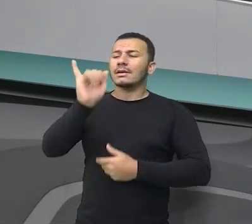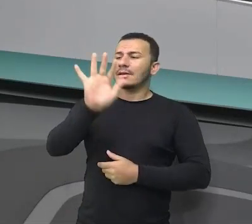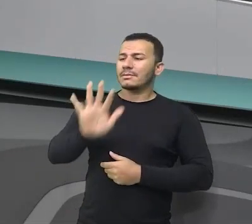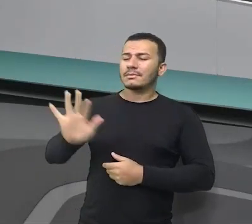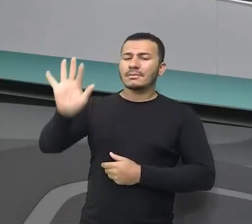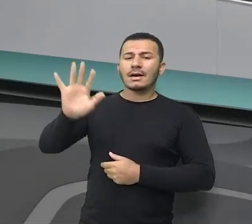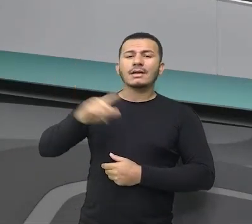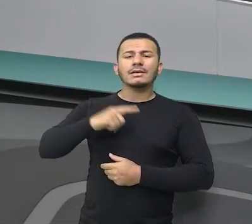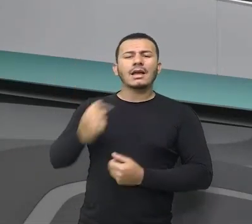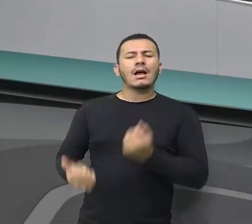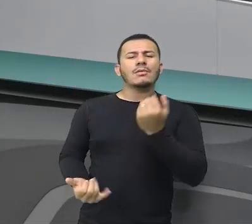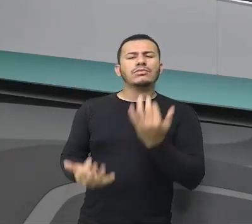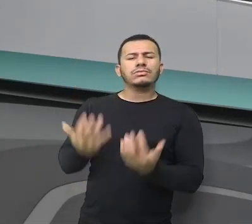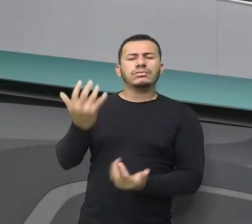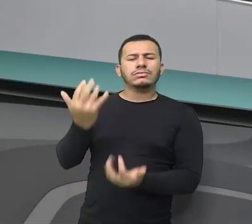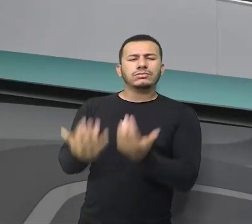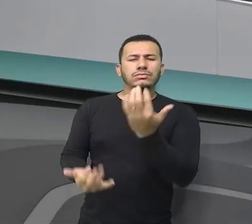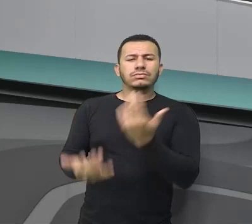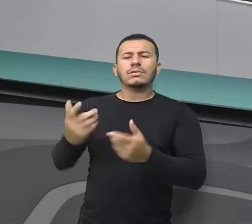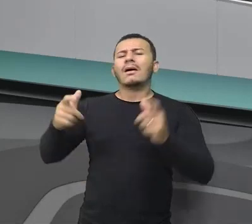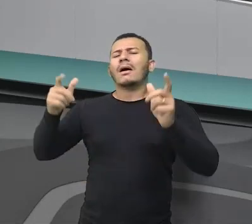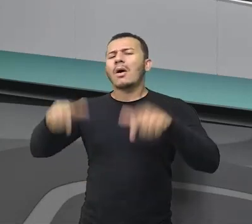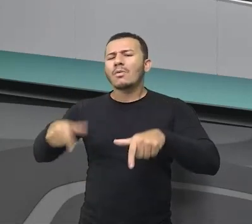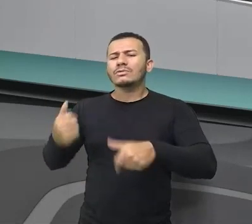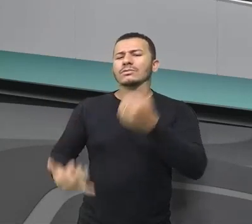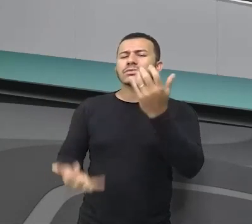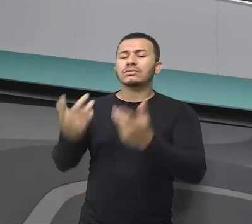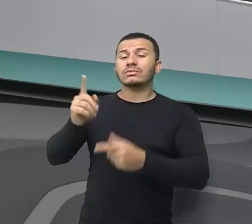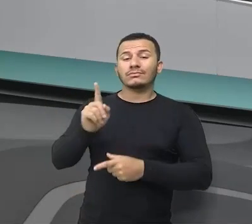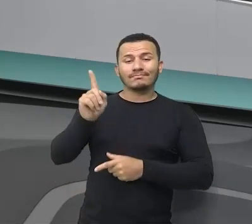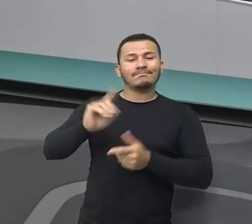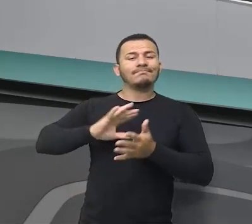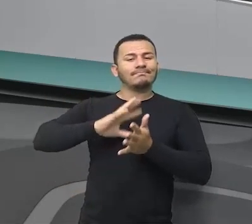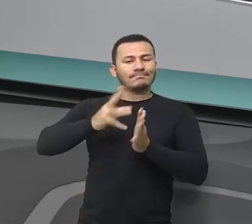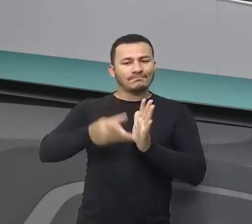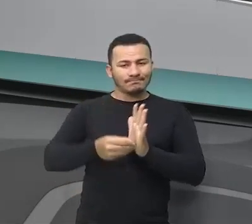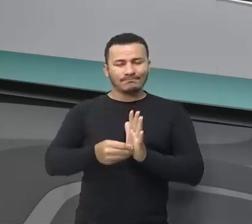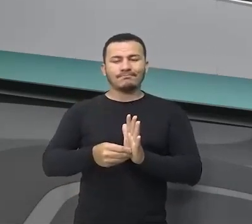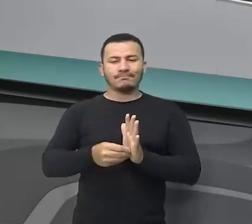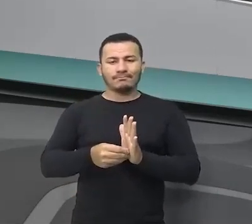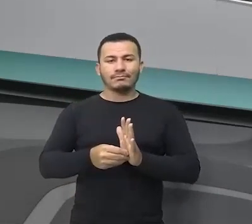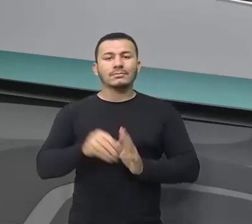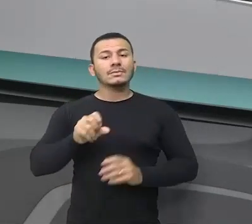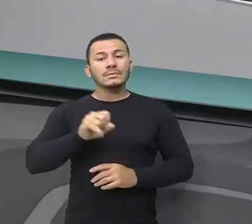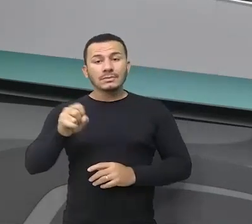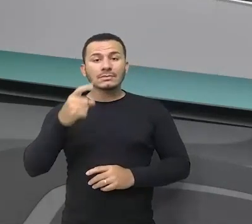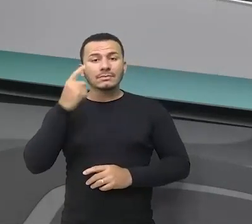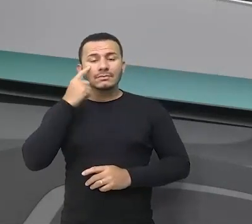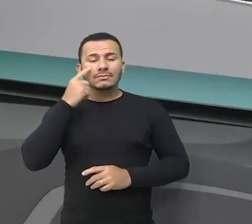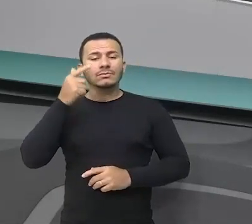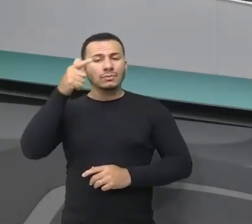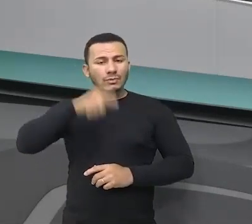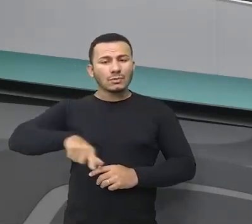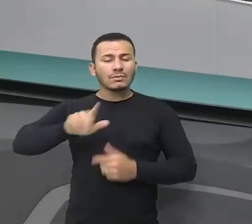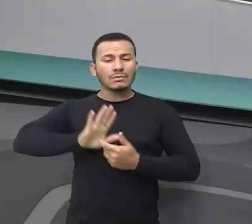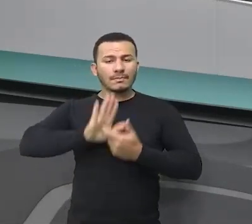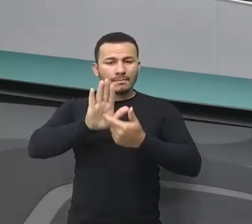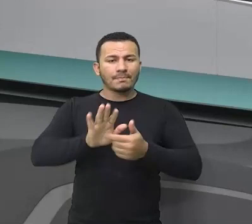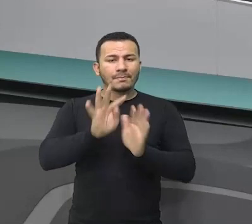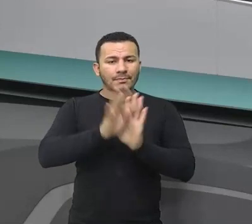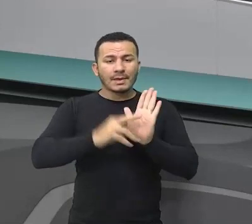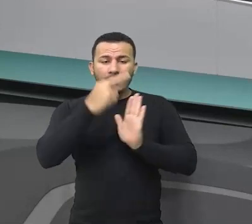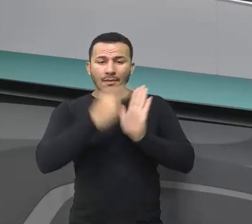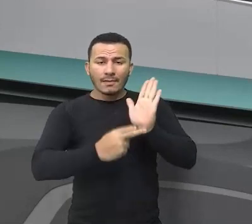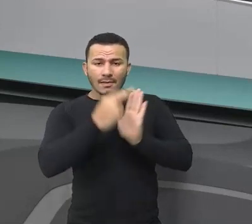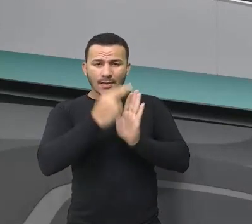um foco de incêndio na floresta amazônica, correto? E se a gente trouxer de volta aqui o nosso texto para